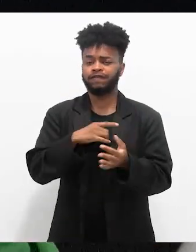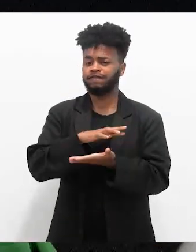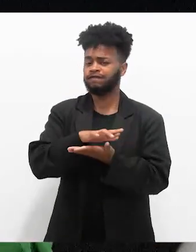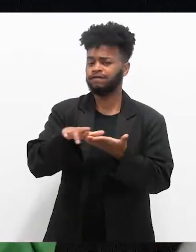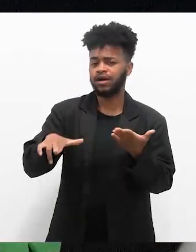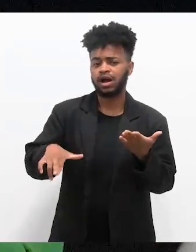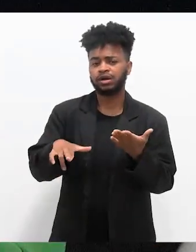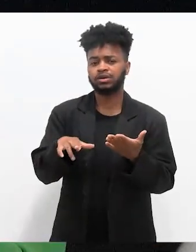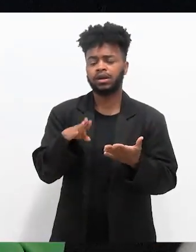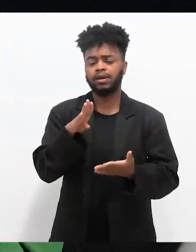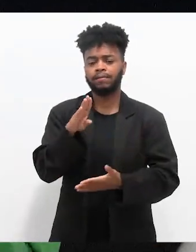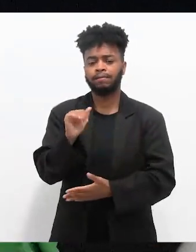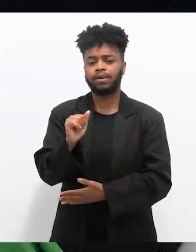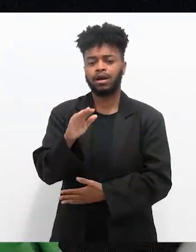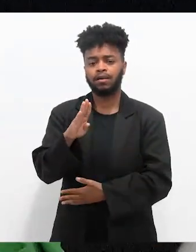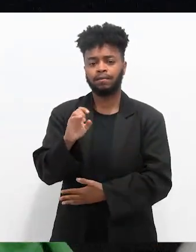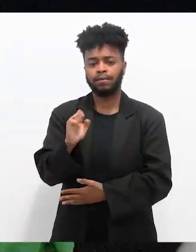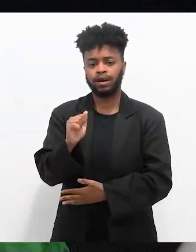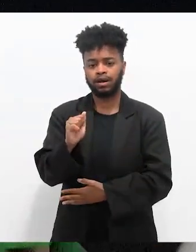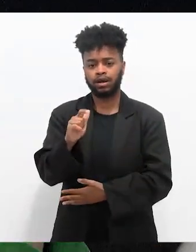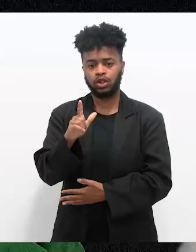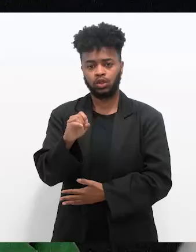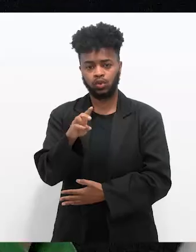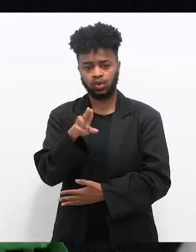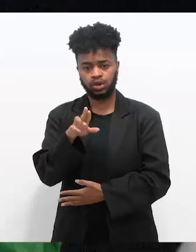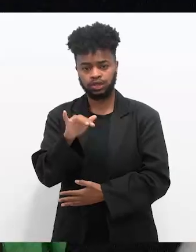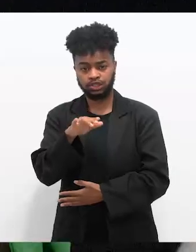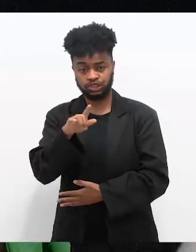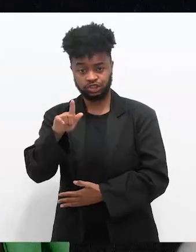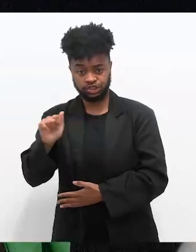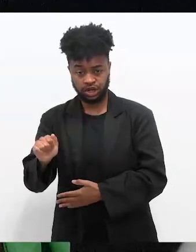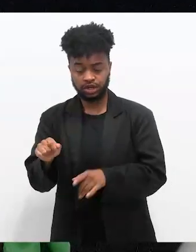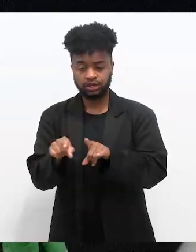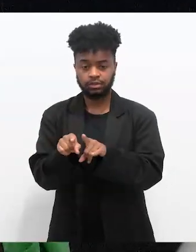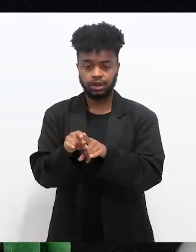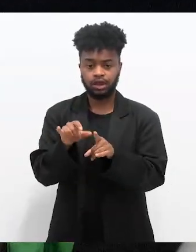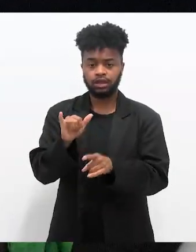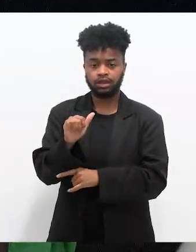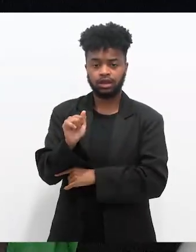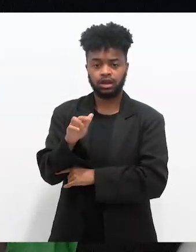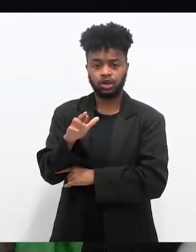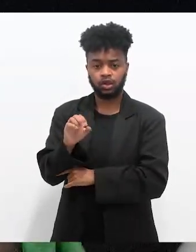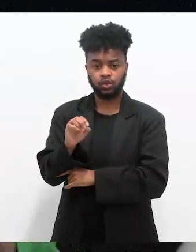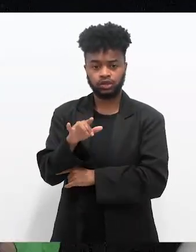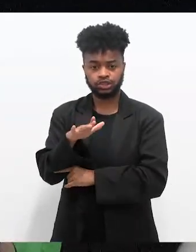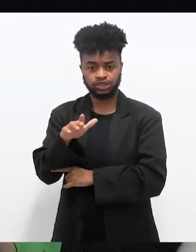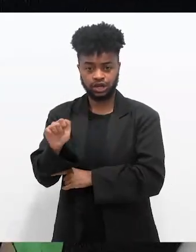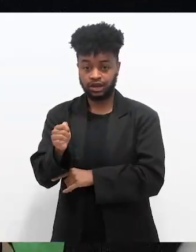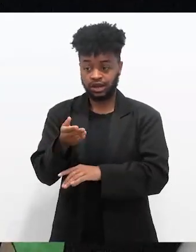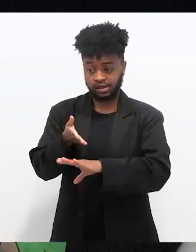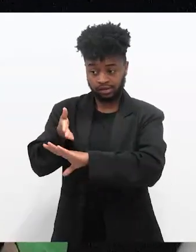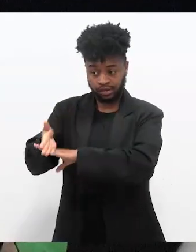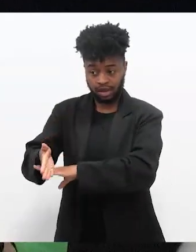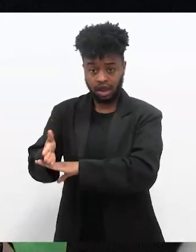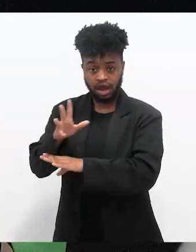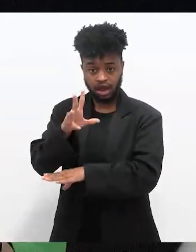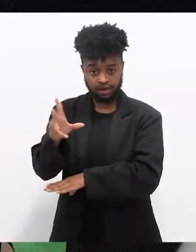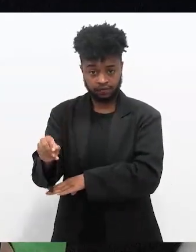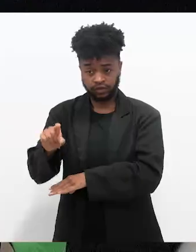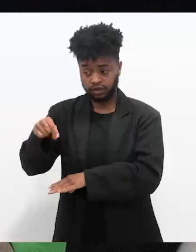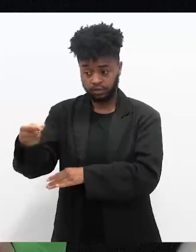babalorixás e elorixás estão indo para a África para voltarem de lá já sacerdotes de